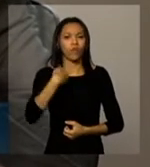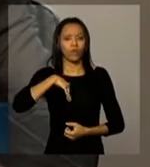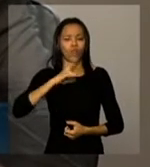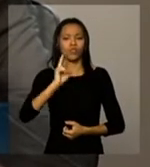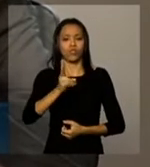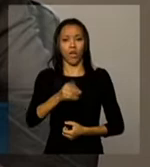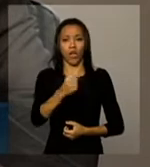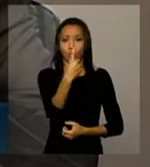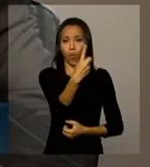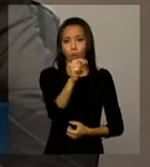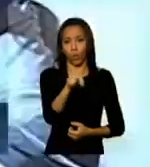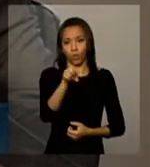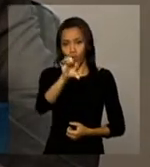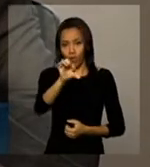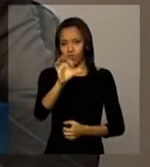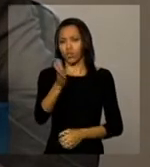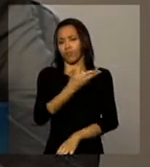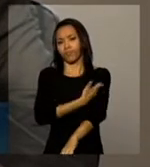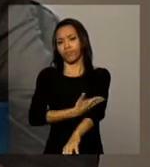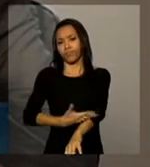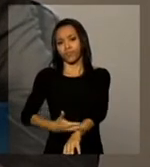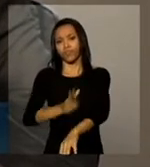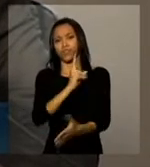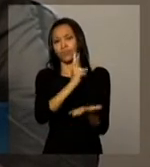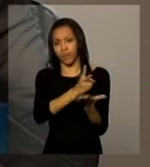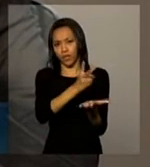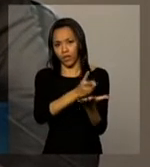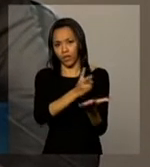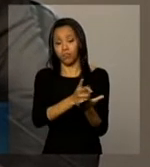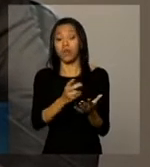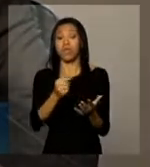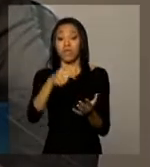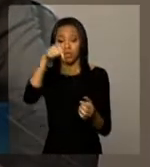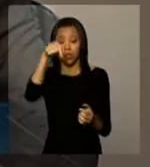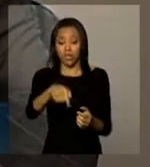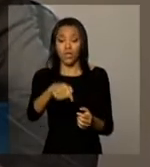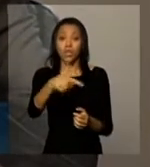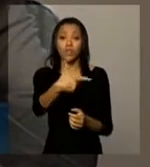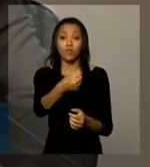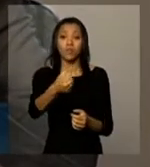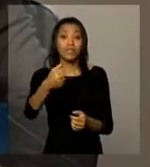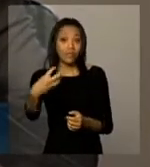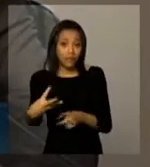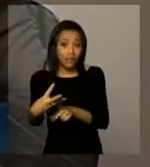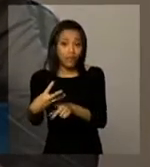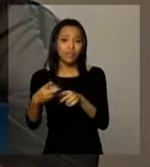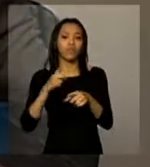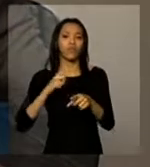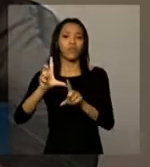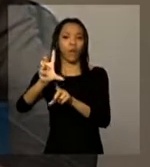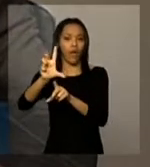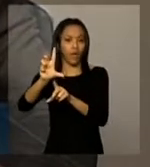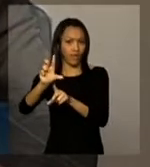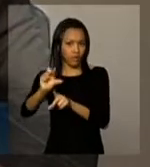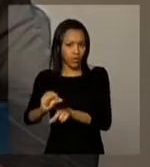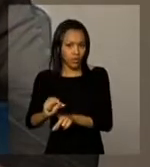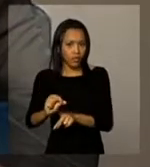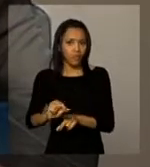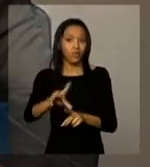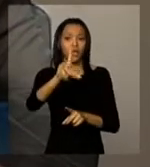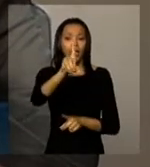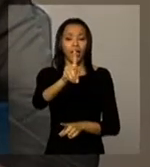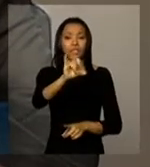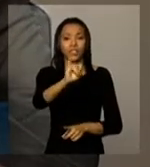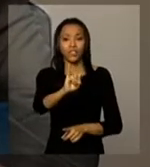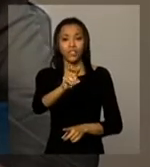fazer, 1,9, mesmo assim, em 2013, houve uma redução da dívida